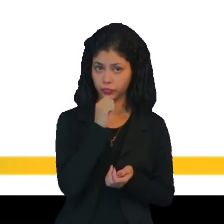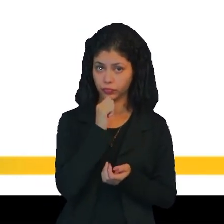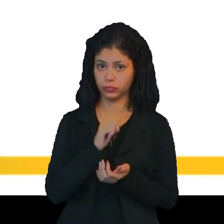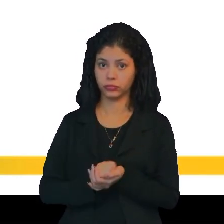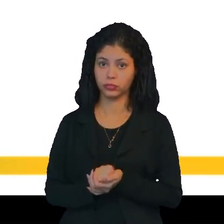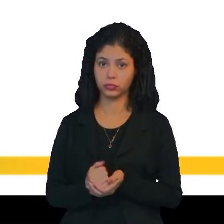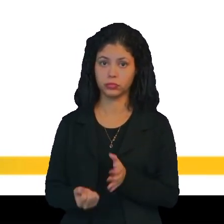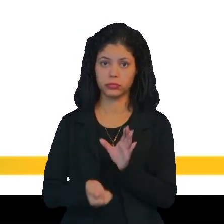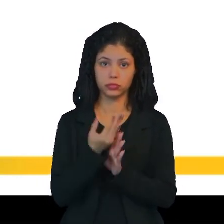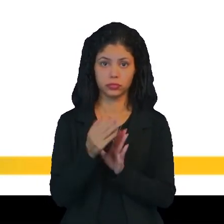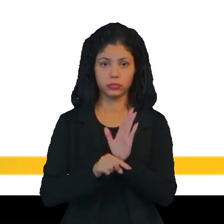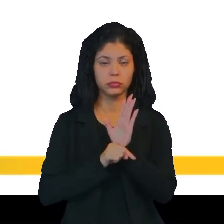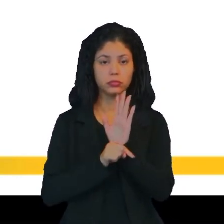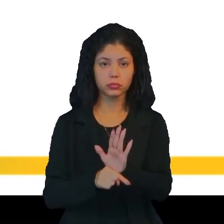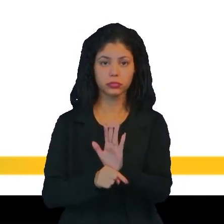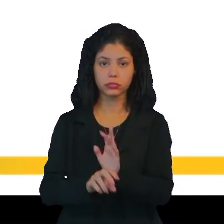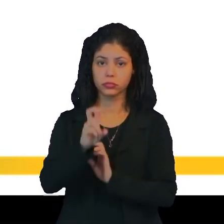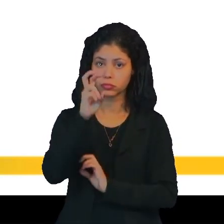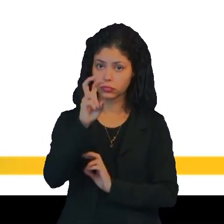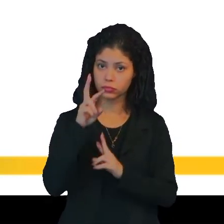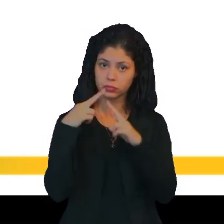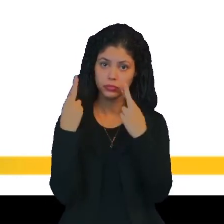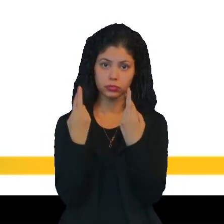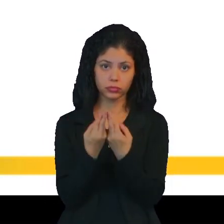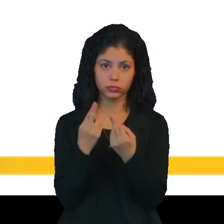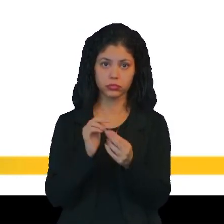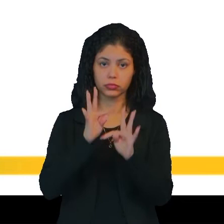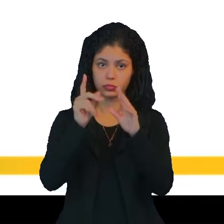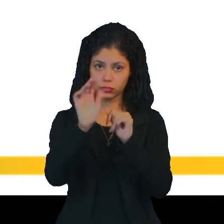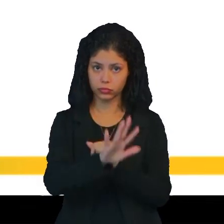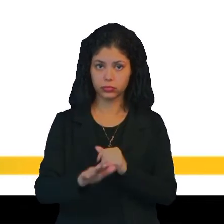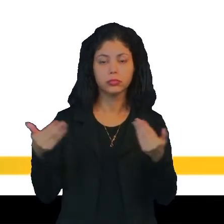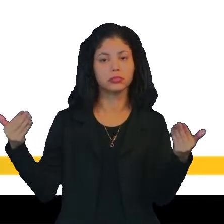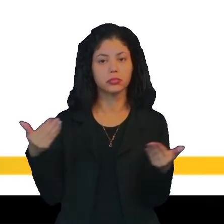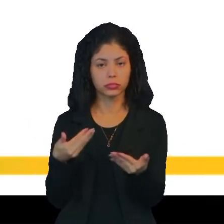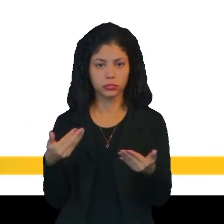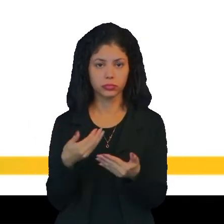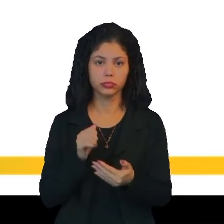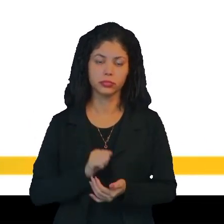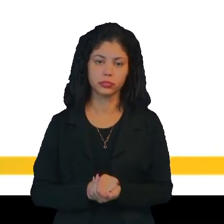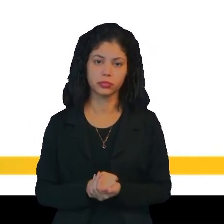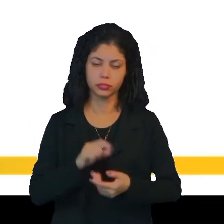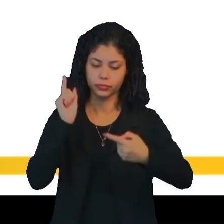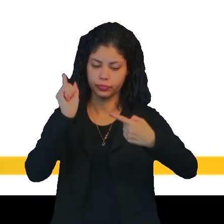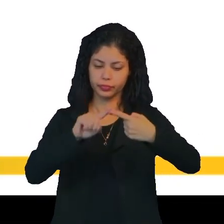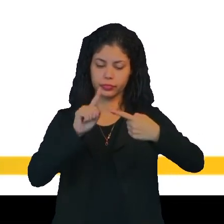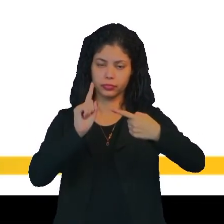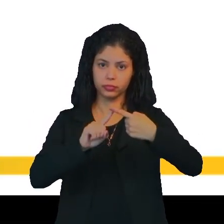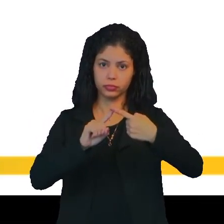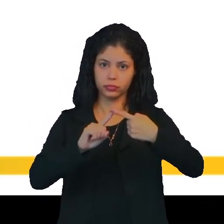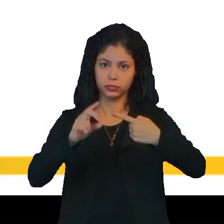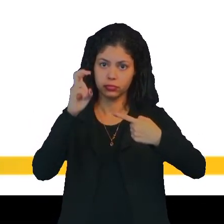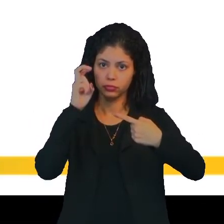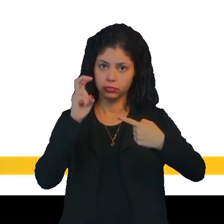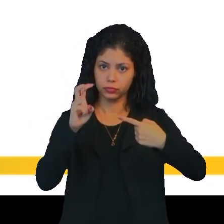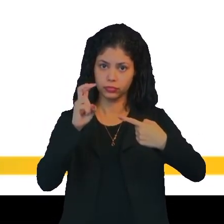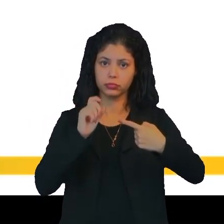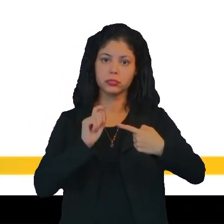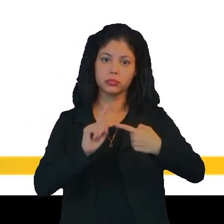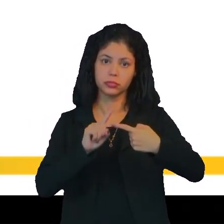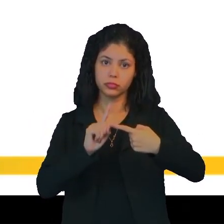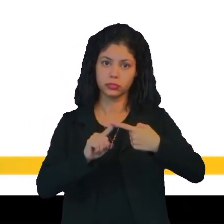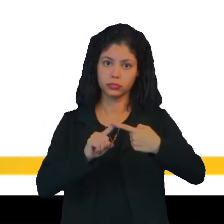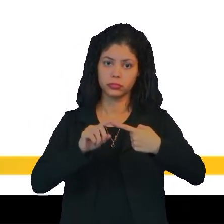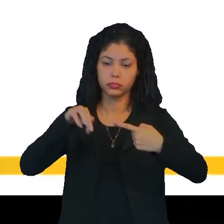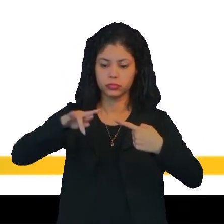norte-americano. Ele propôs a classificação de 5 reinos, que é a classificação atualmente mais adotada. Então nós temos aí 5 reinos, né?